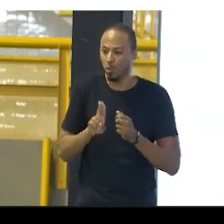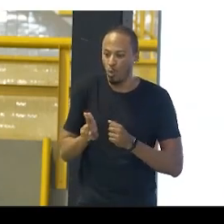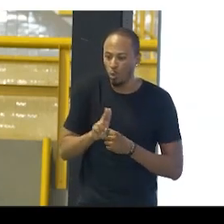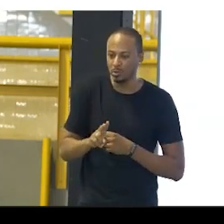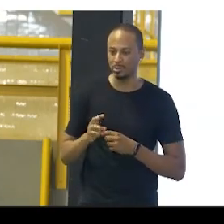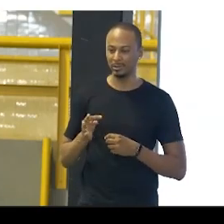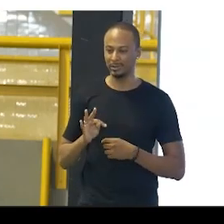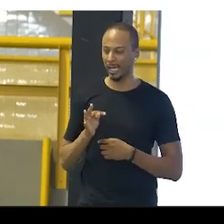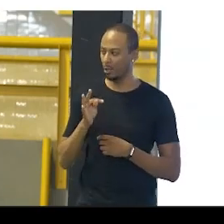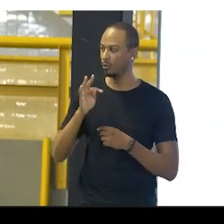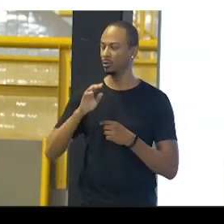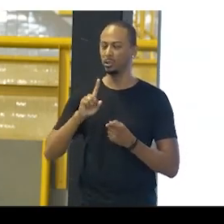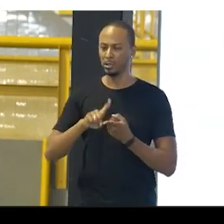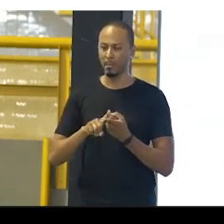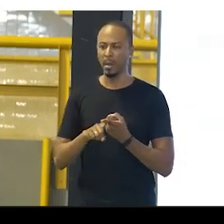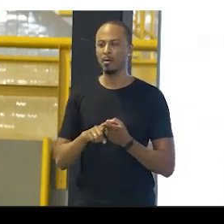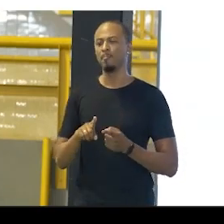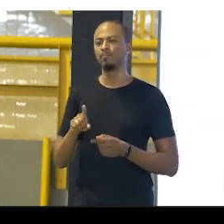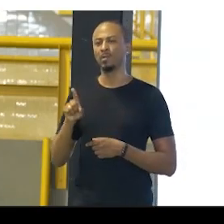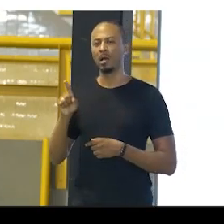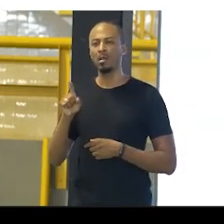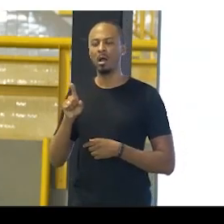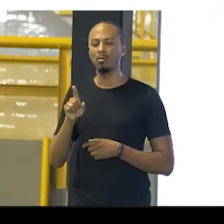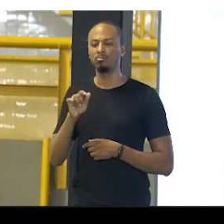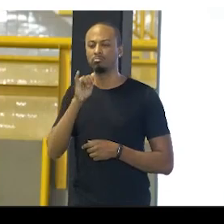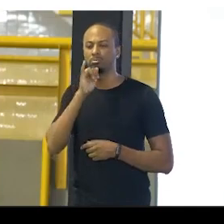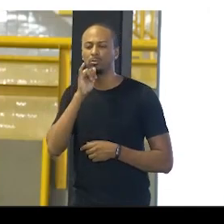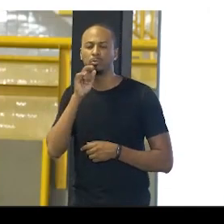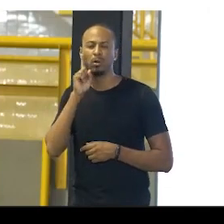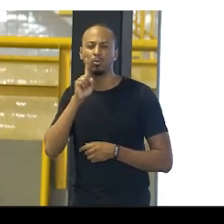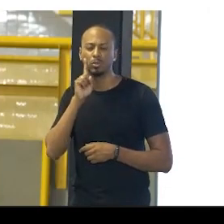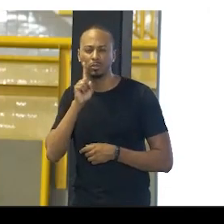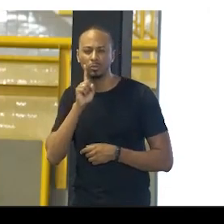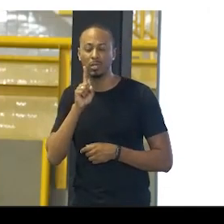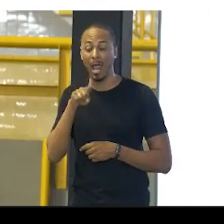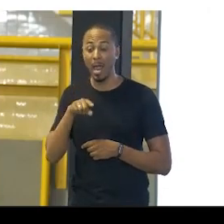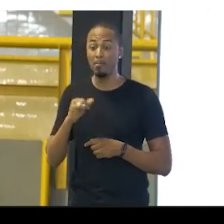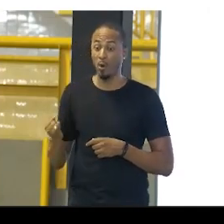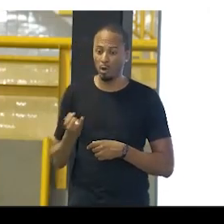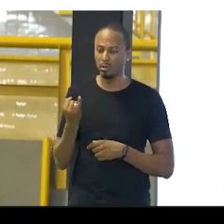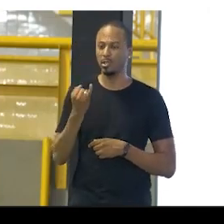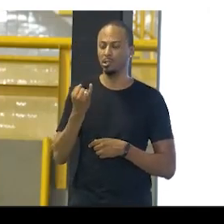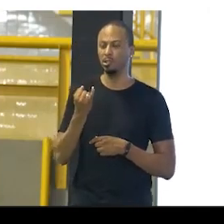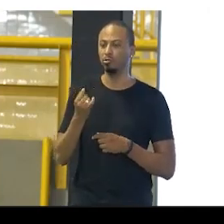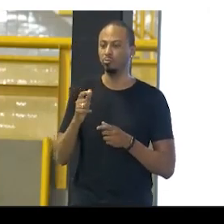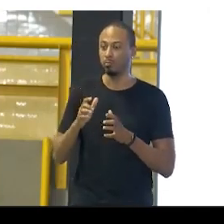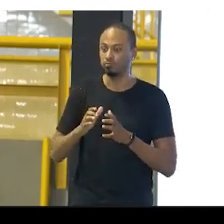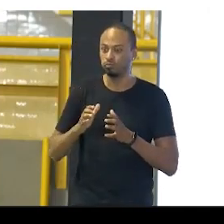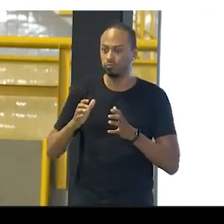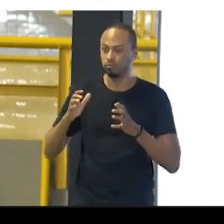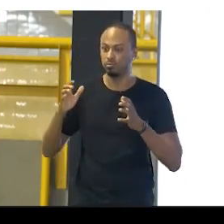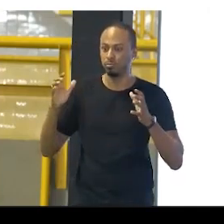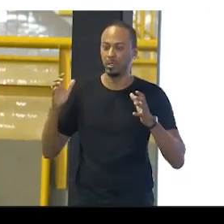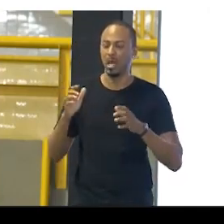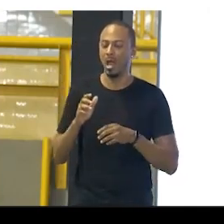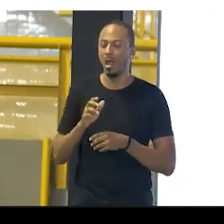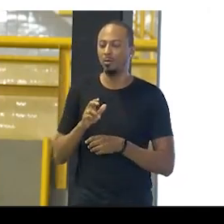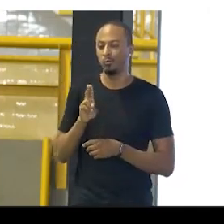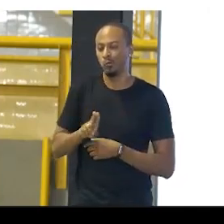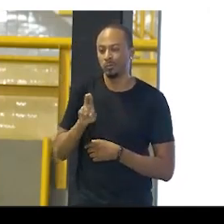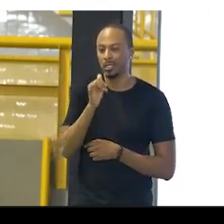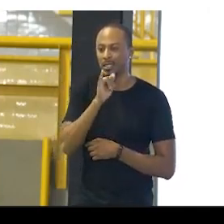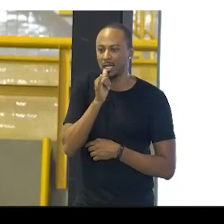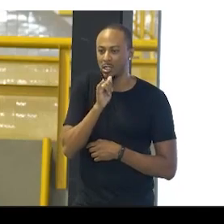Estados Unidos não é conveniente que o clube nuclear, que é muito restrito, comece a crescer. Certo? Professor,